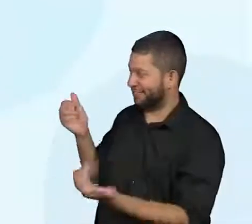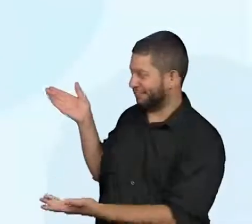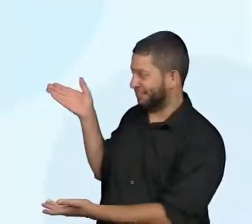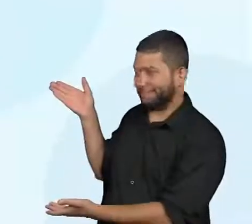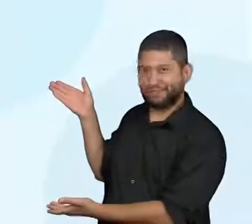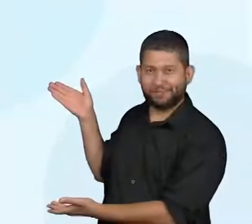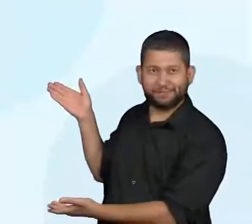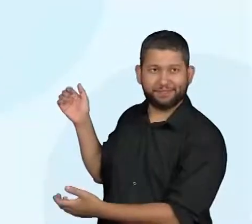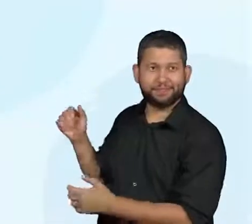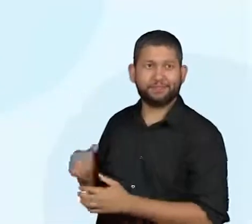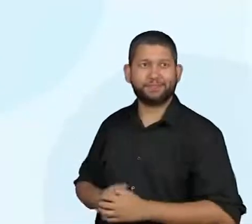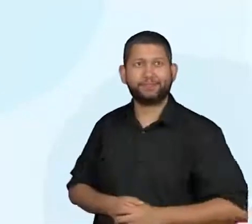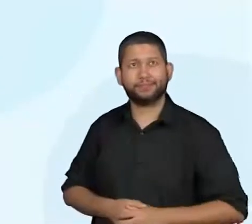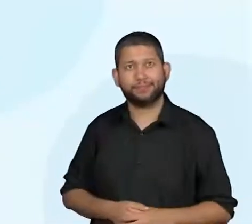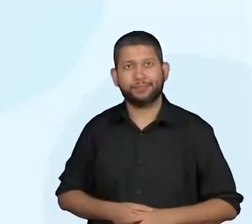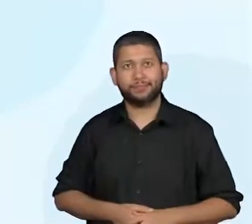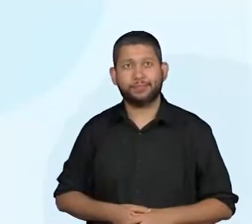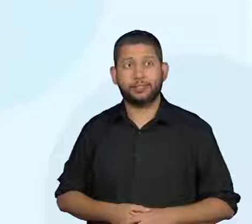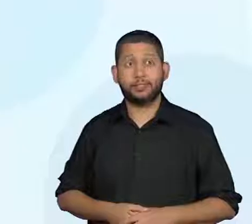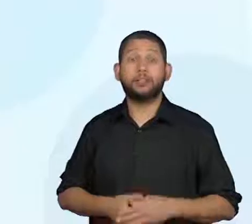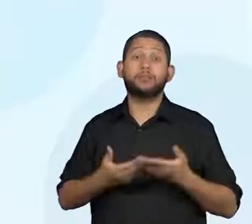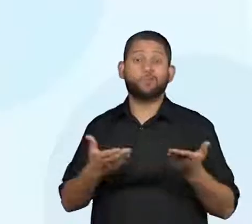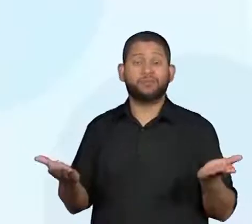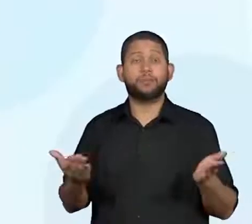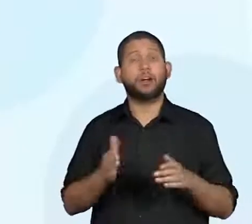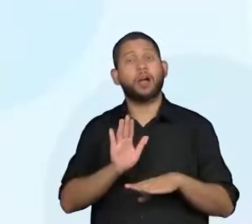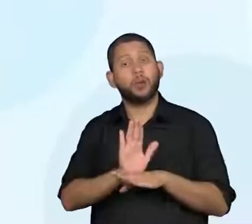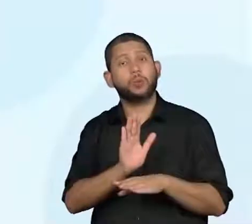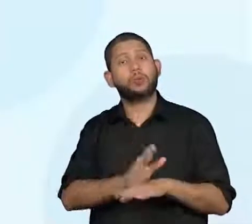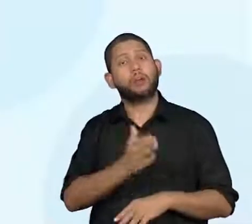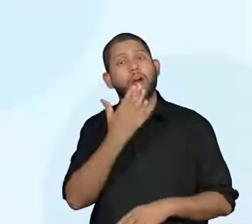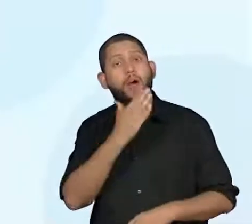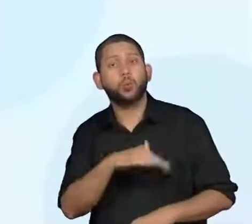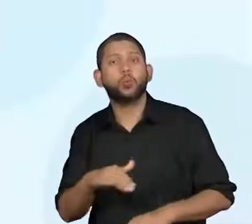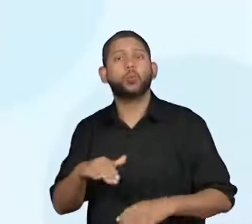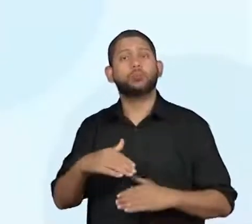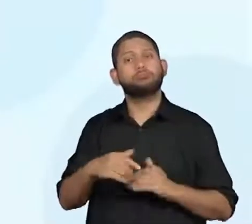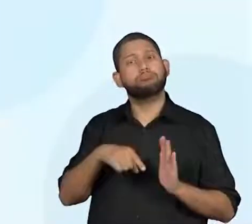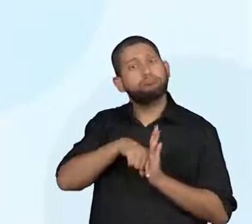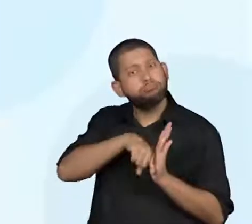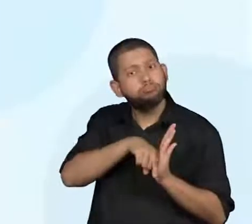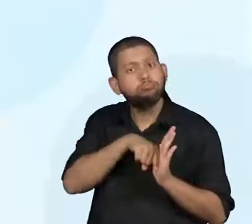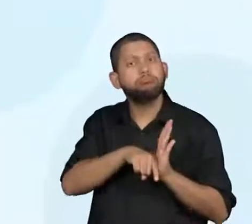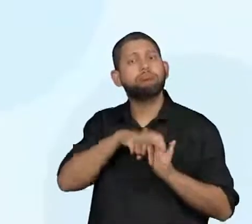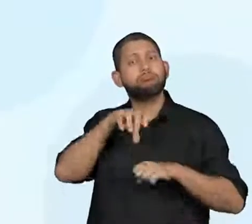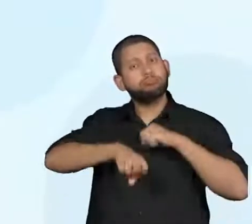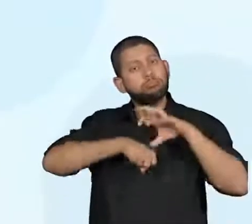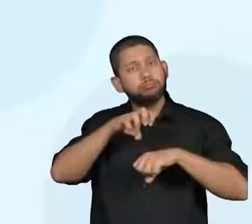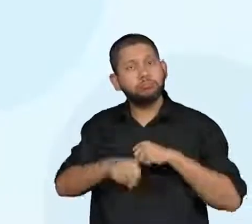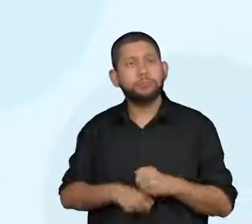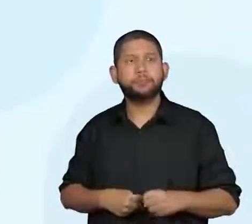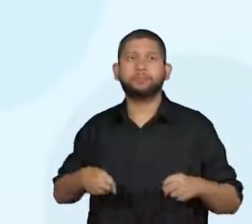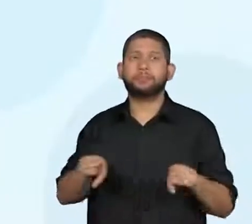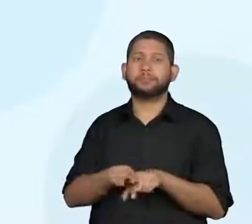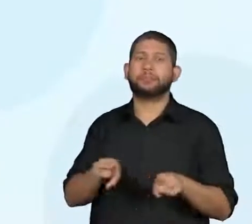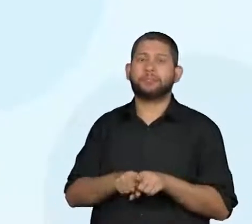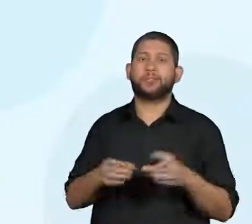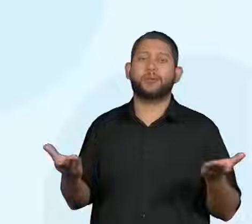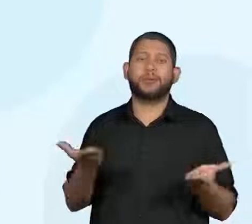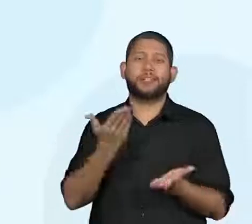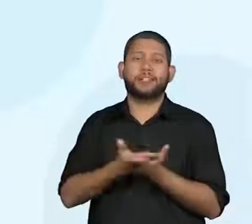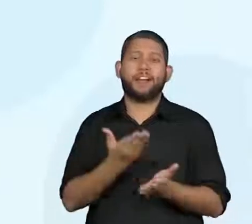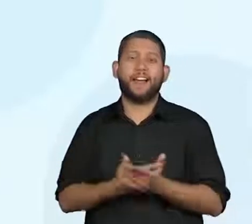vocês. O roteiro para aprofundamento de todos os estudantes. O